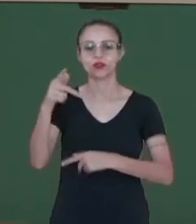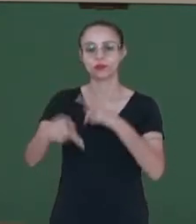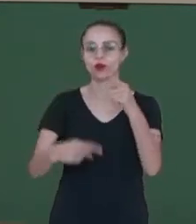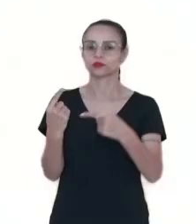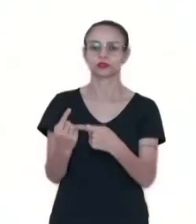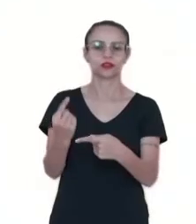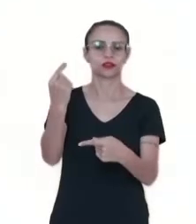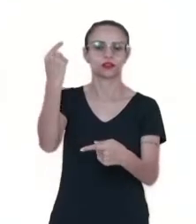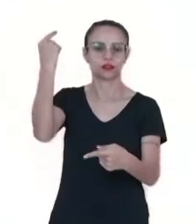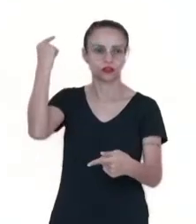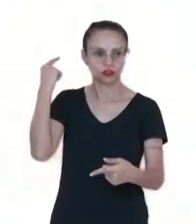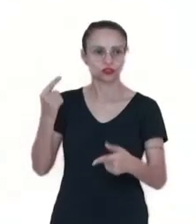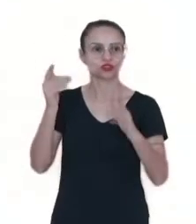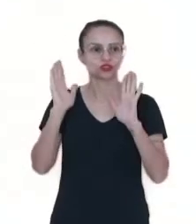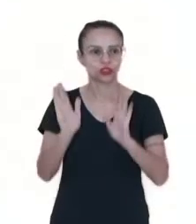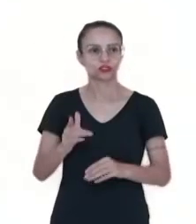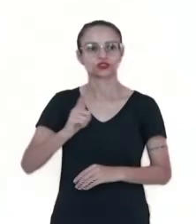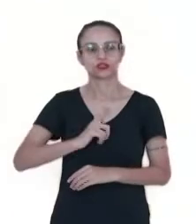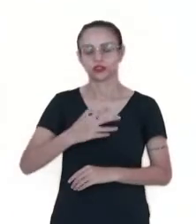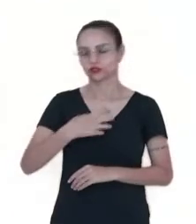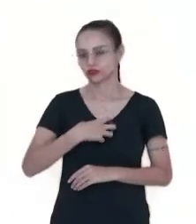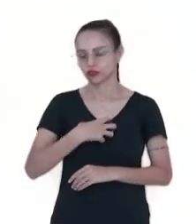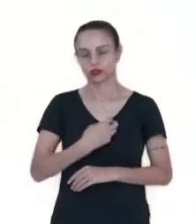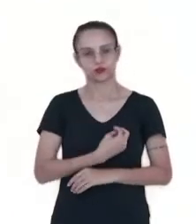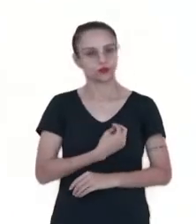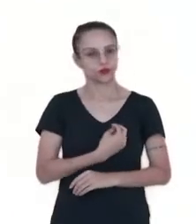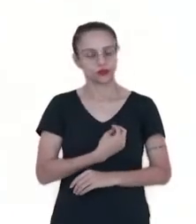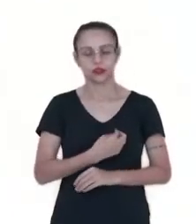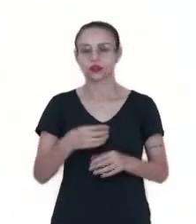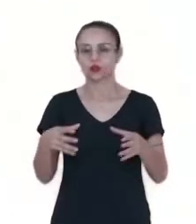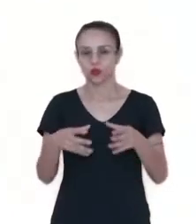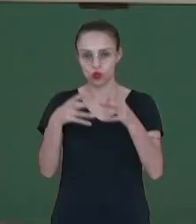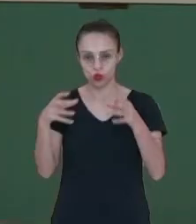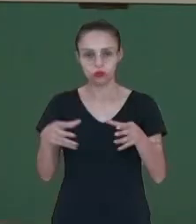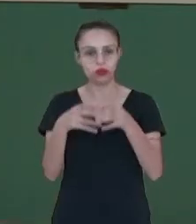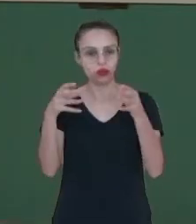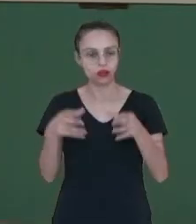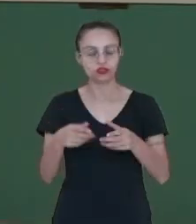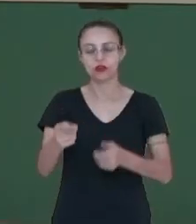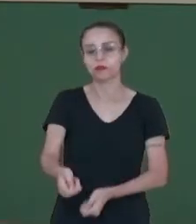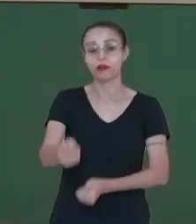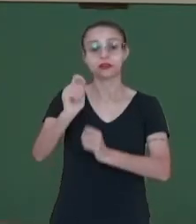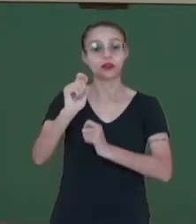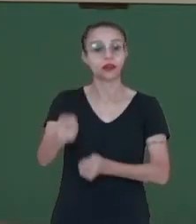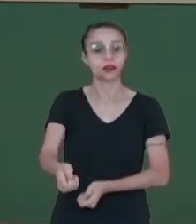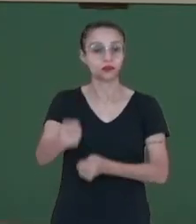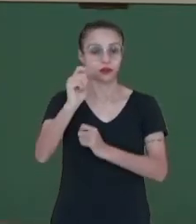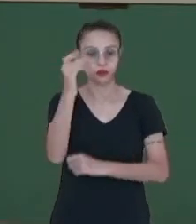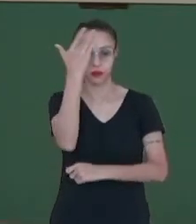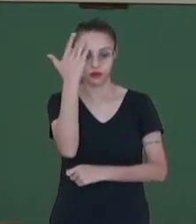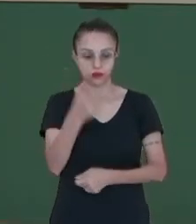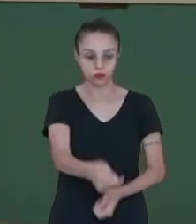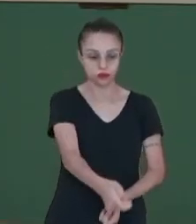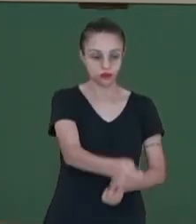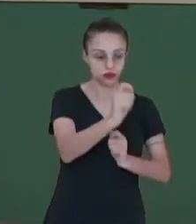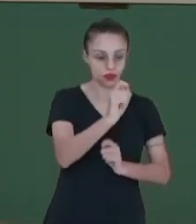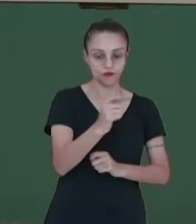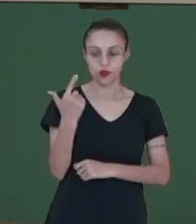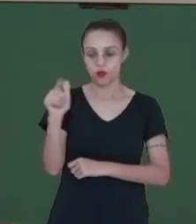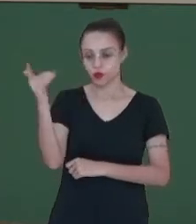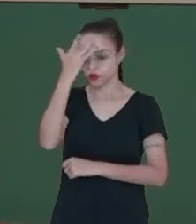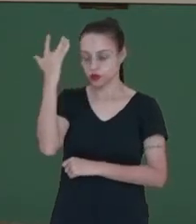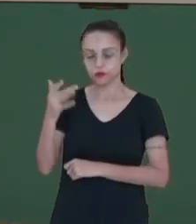os povos ancestrais, eles tinham um modo de vida cooperativo. Então, né, na pescaria lá, então um ia lá, um pescava o peixe, o